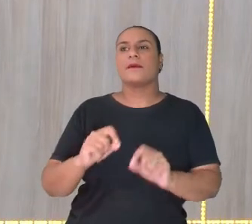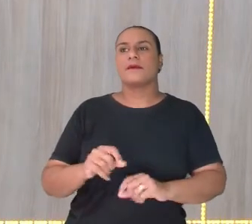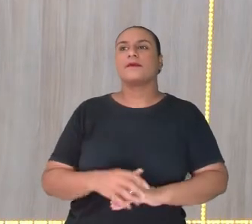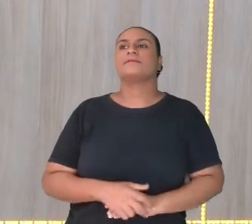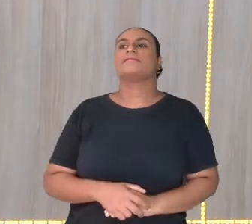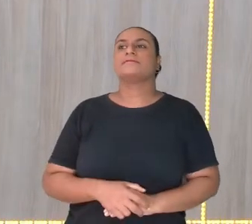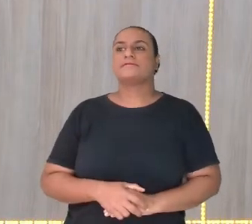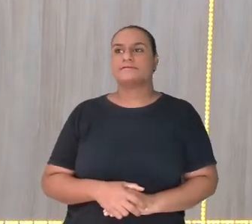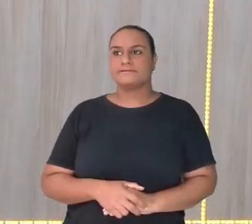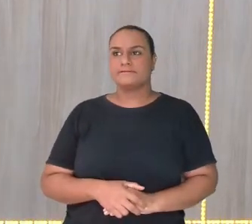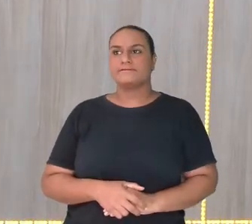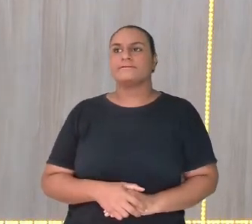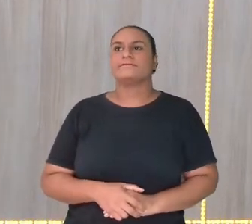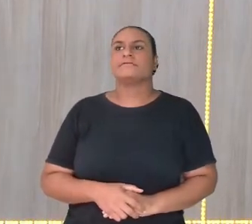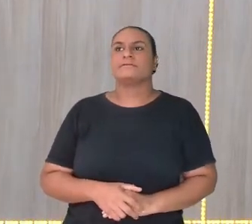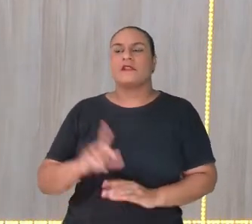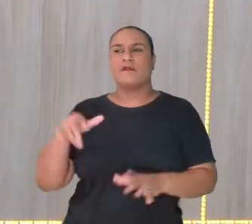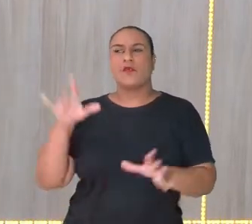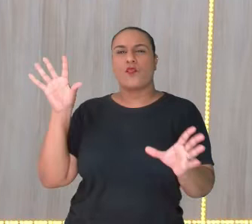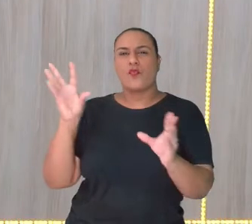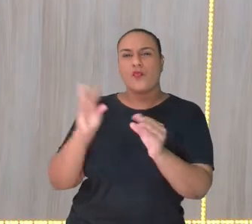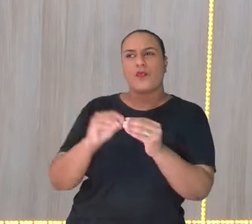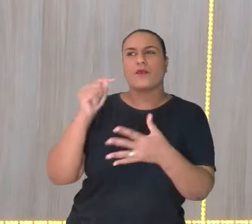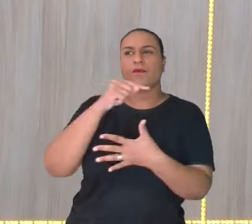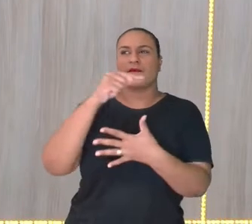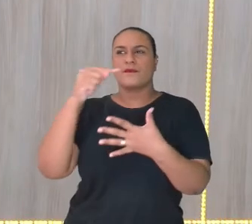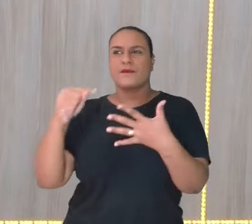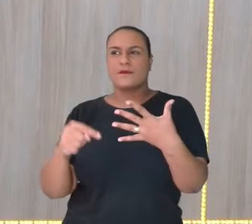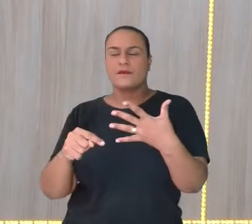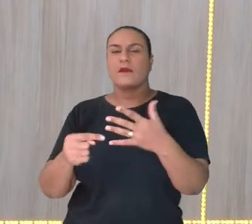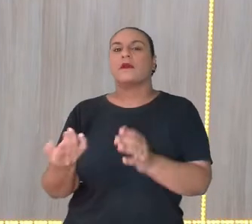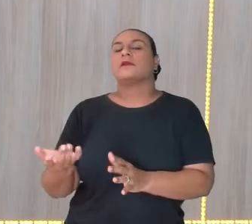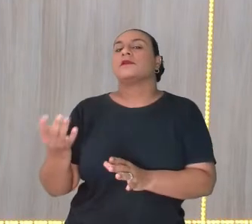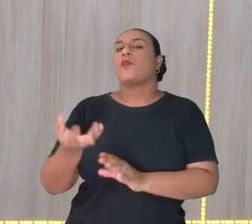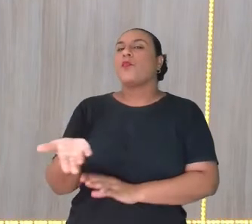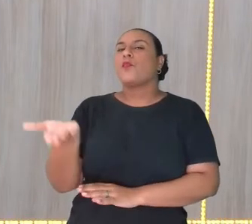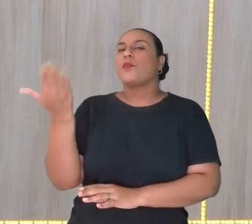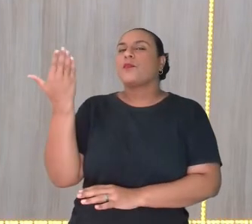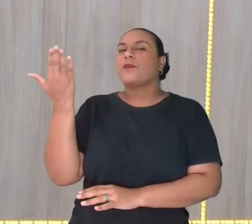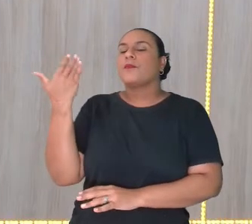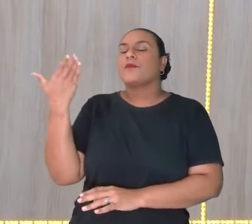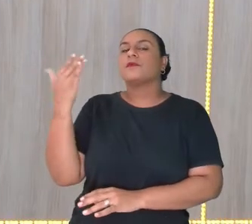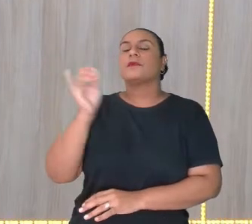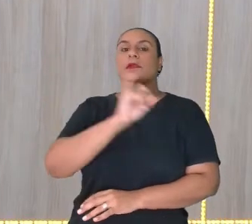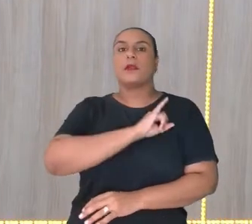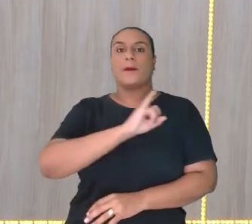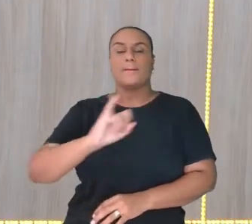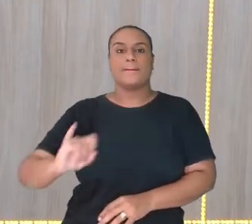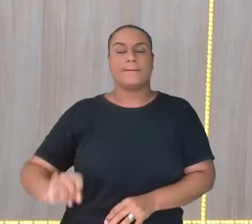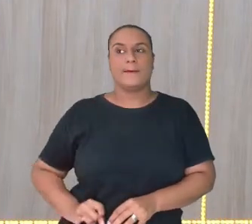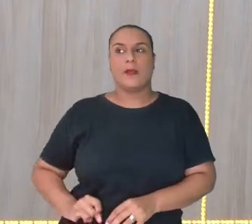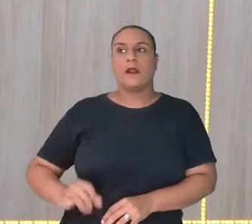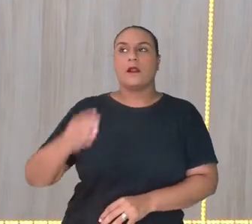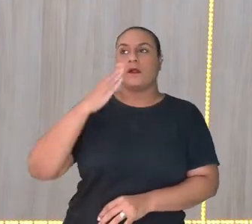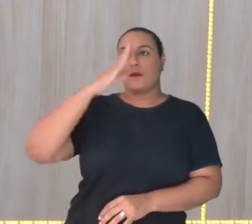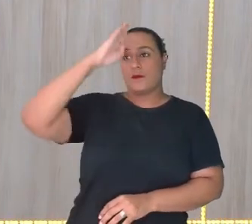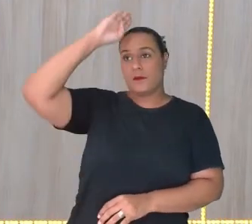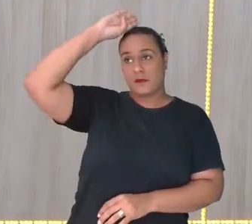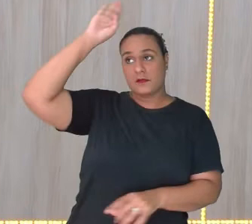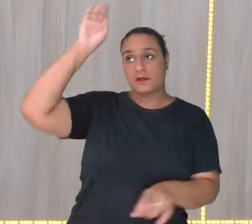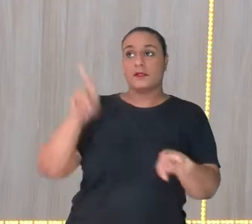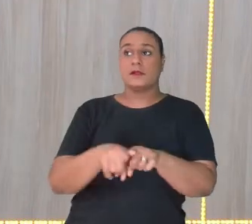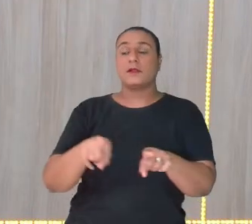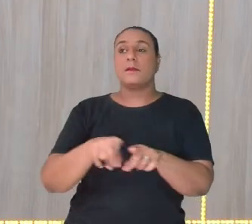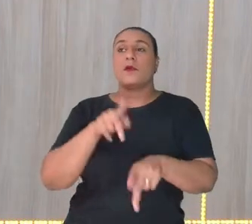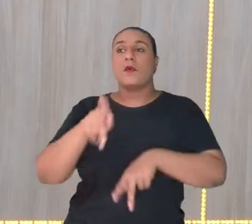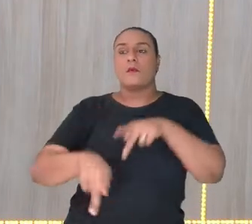o feudalismo ele foi uma síntese de elementos do antigo Império Romano, mais os povos bárbaros ou germânicos,